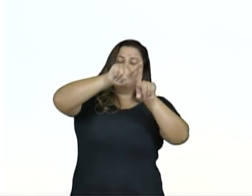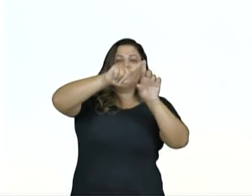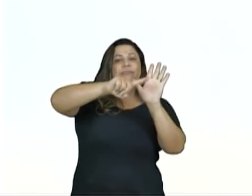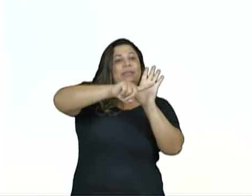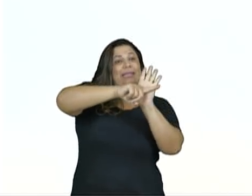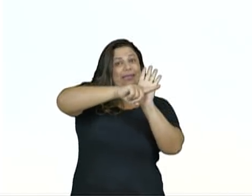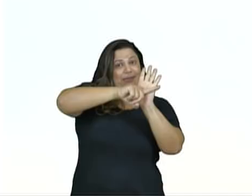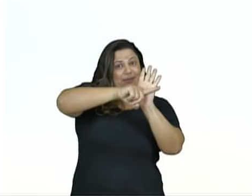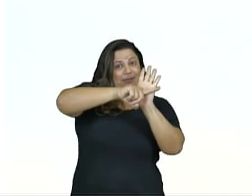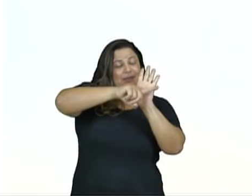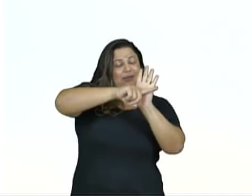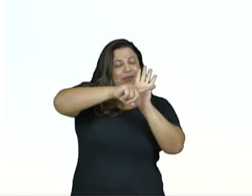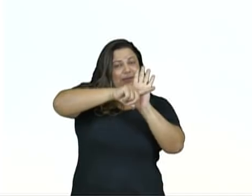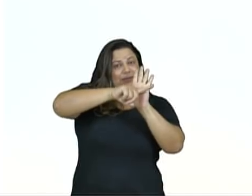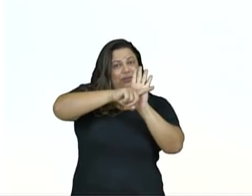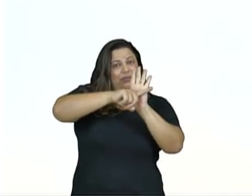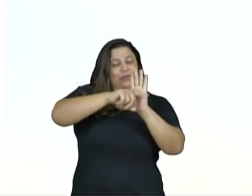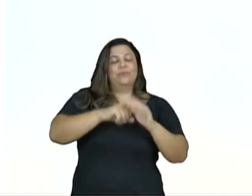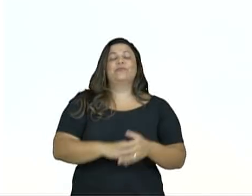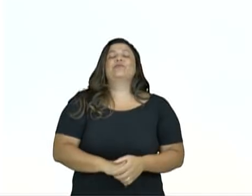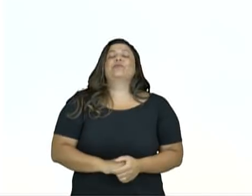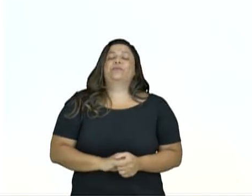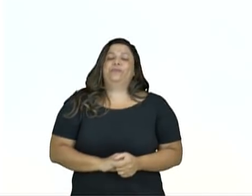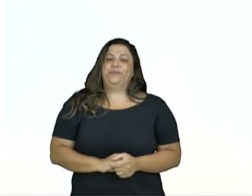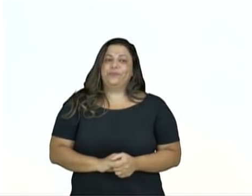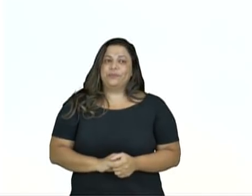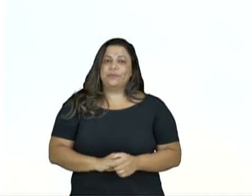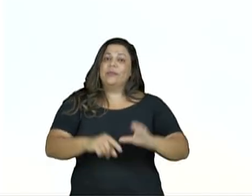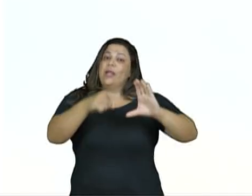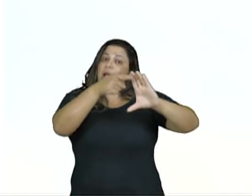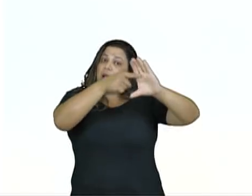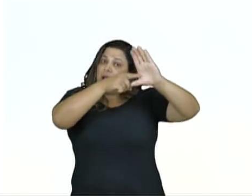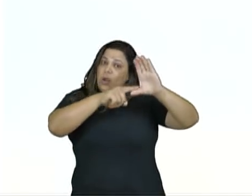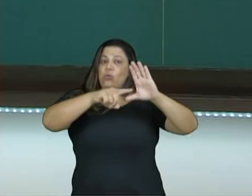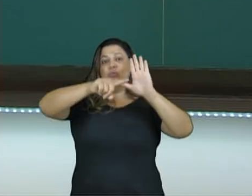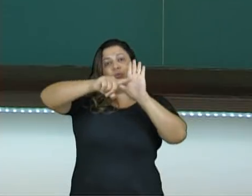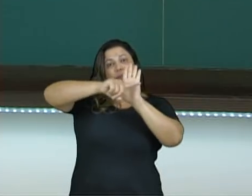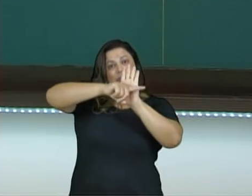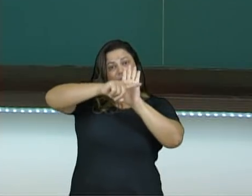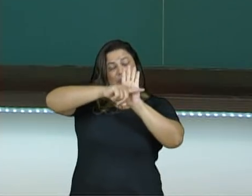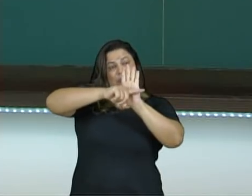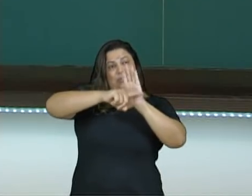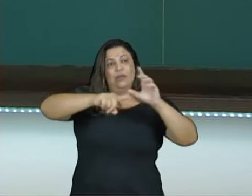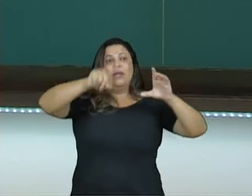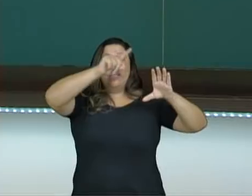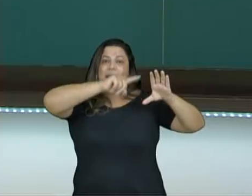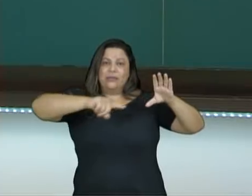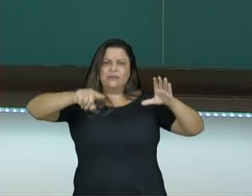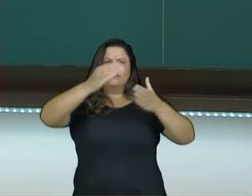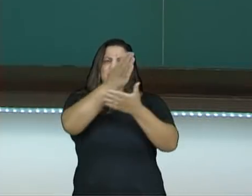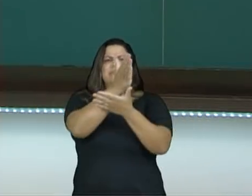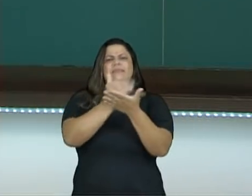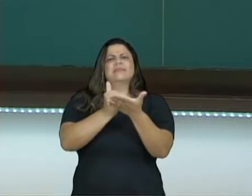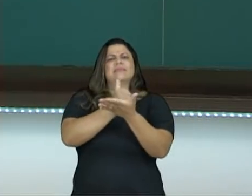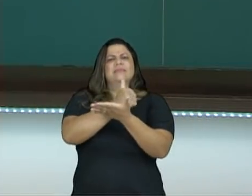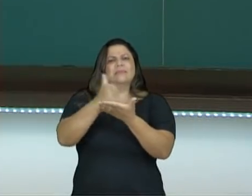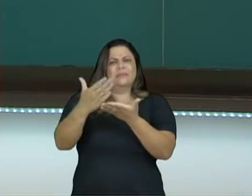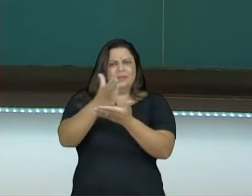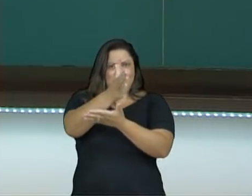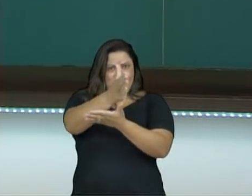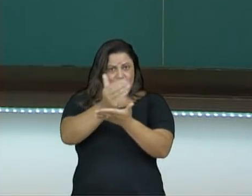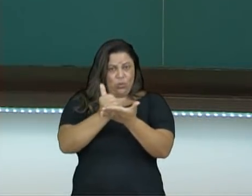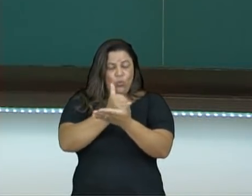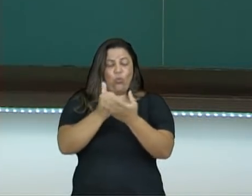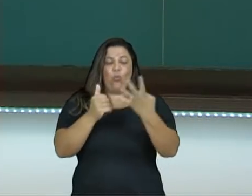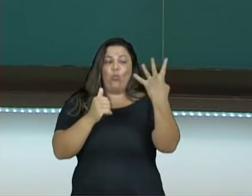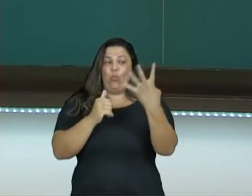negativo, marcando ângulos negativos. A nossa circunferência é dividida em quatro